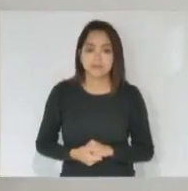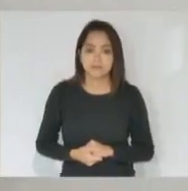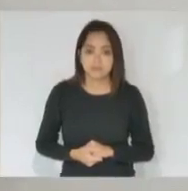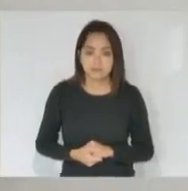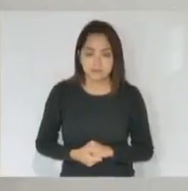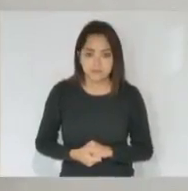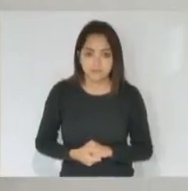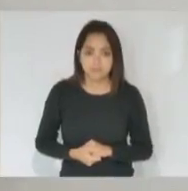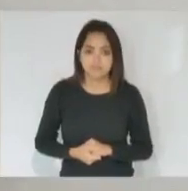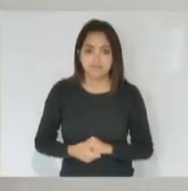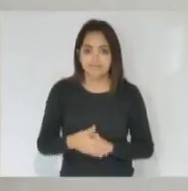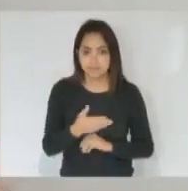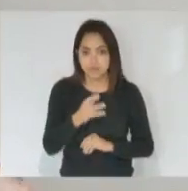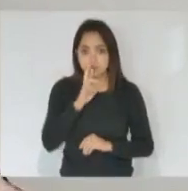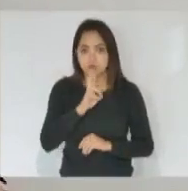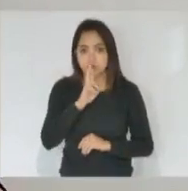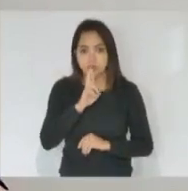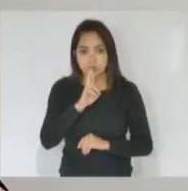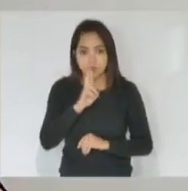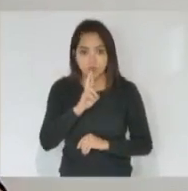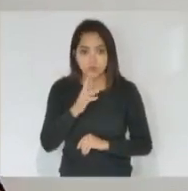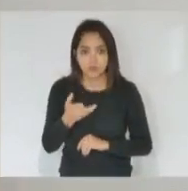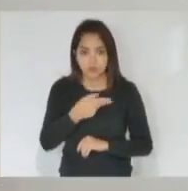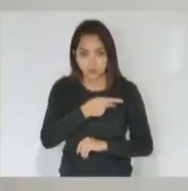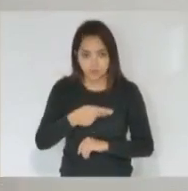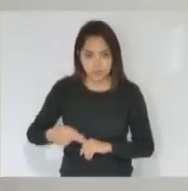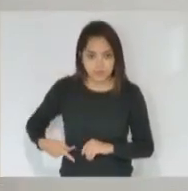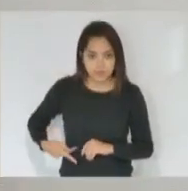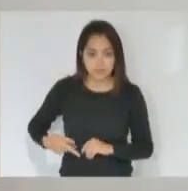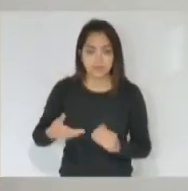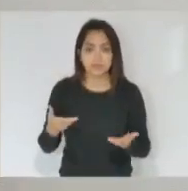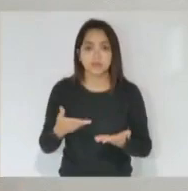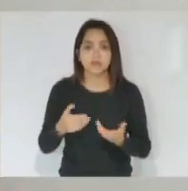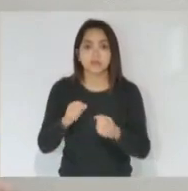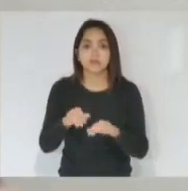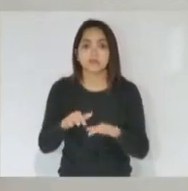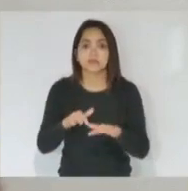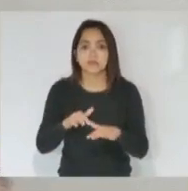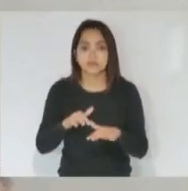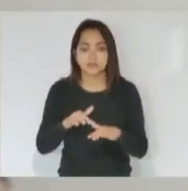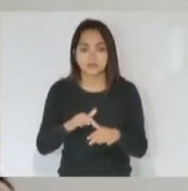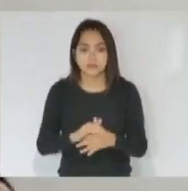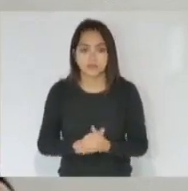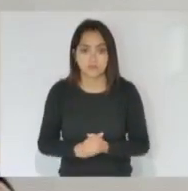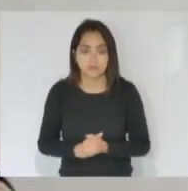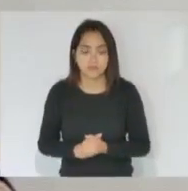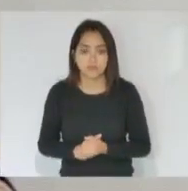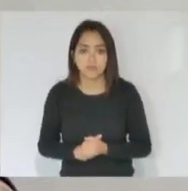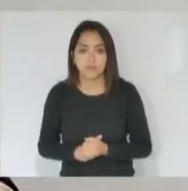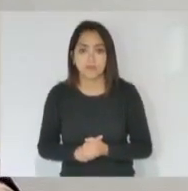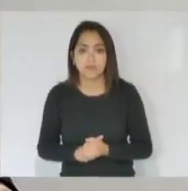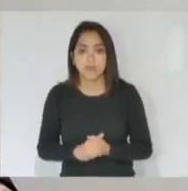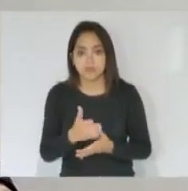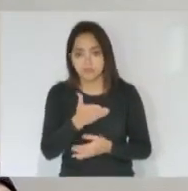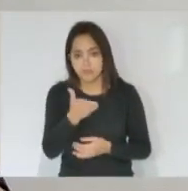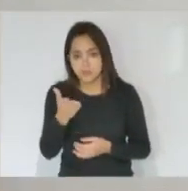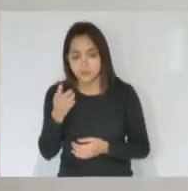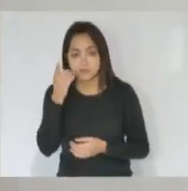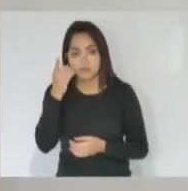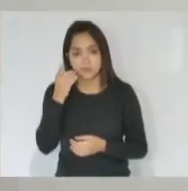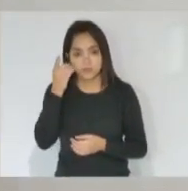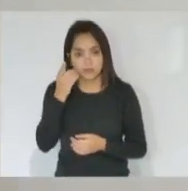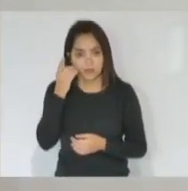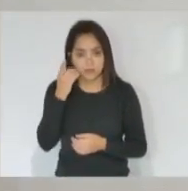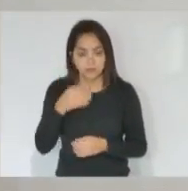Senhor Rodrigo Minotto, que preside esta sessão, senhores